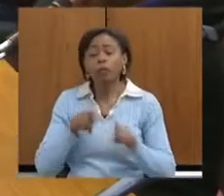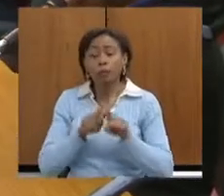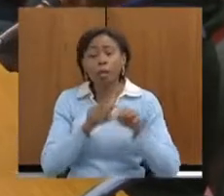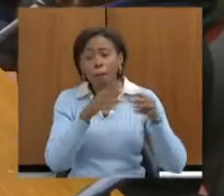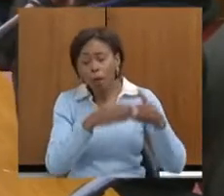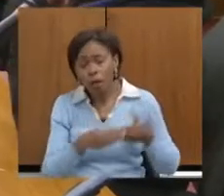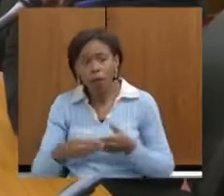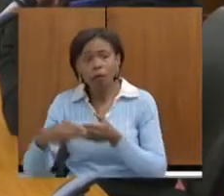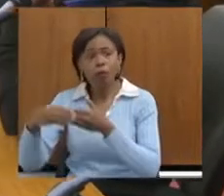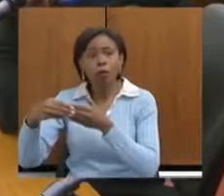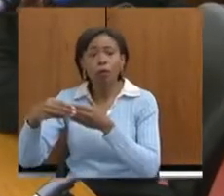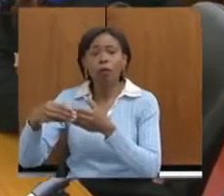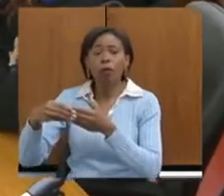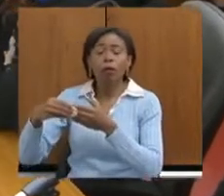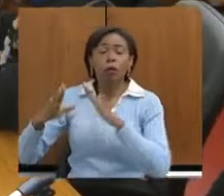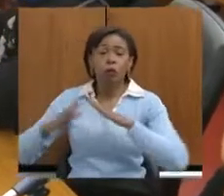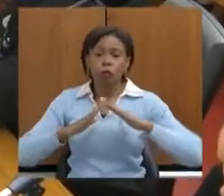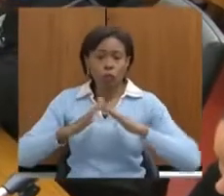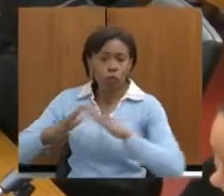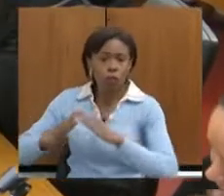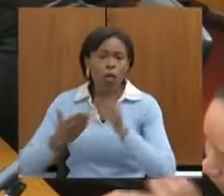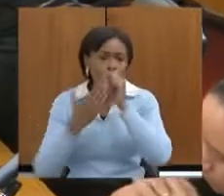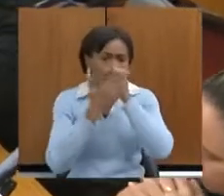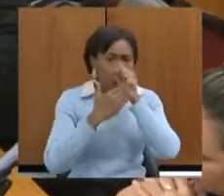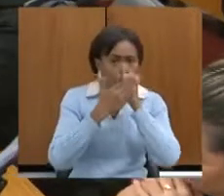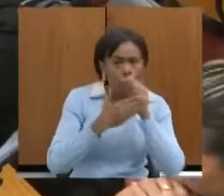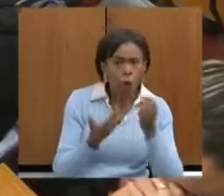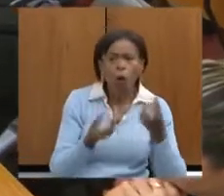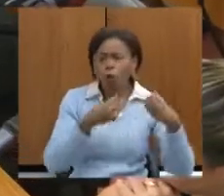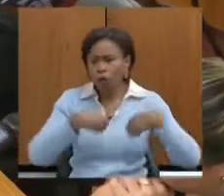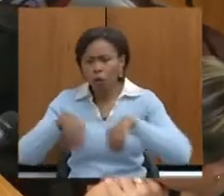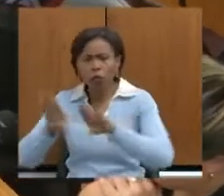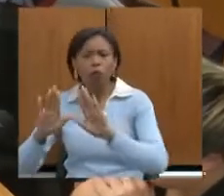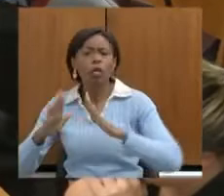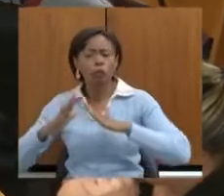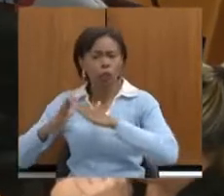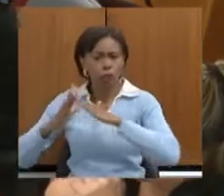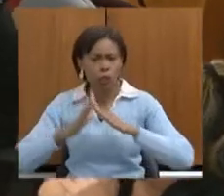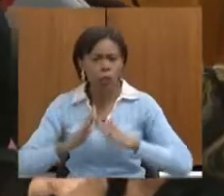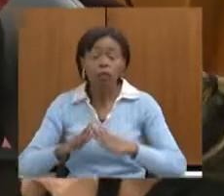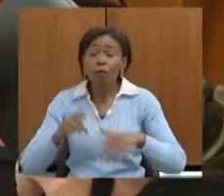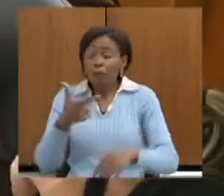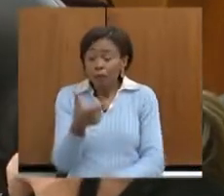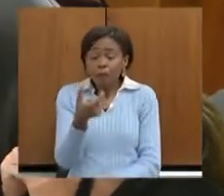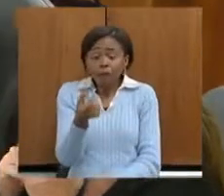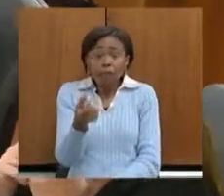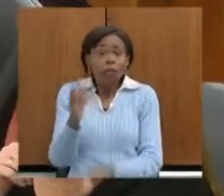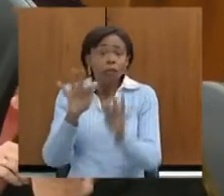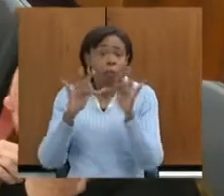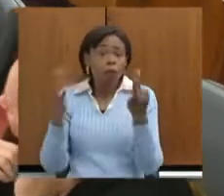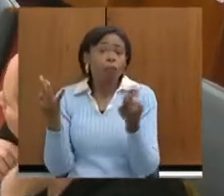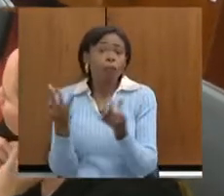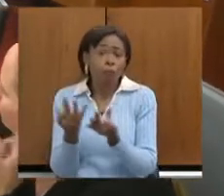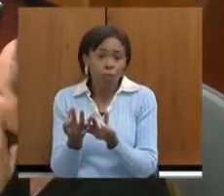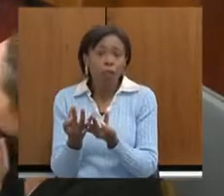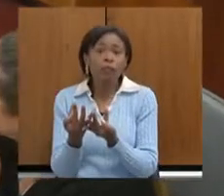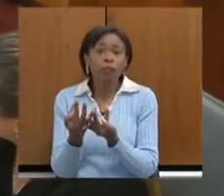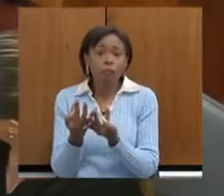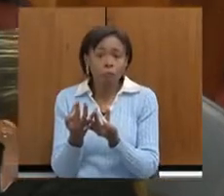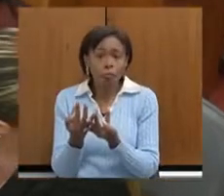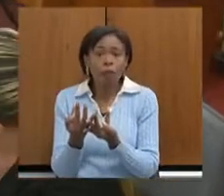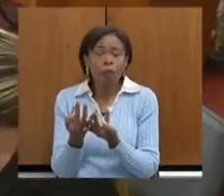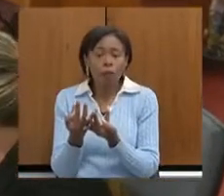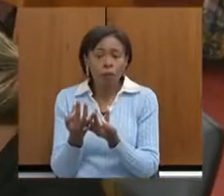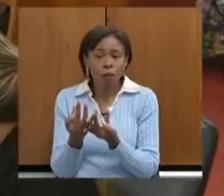só eu foi 20 família chaqueiro que está ali que mora ali que tem terreno ali no córrego